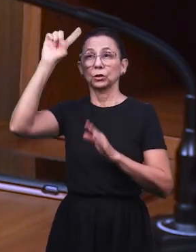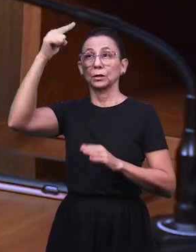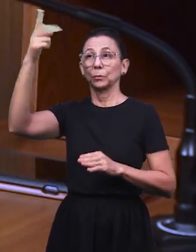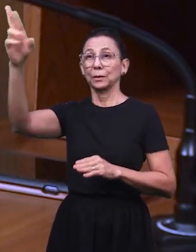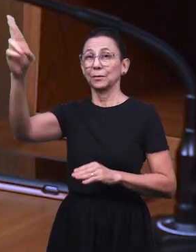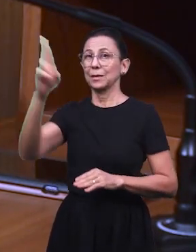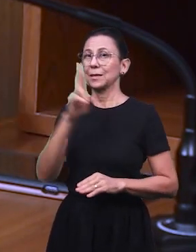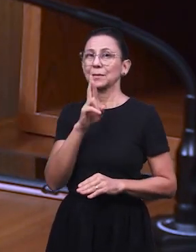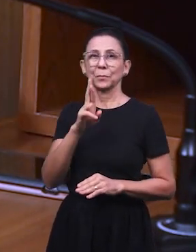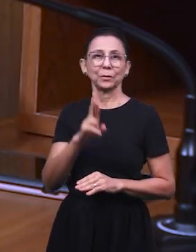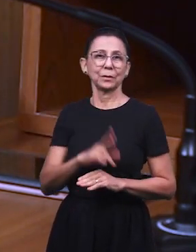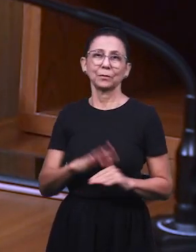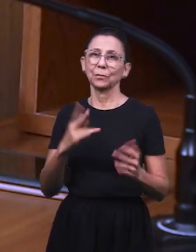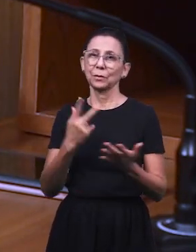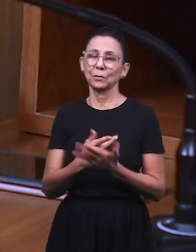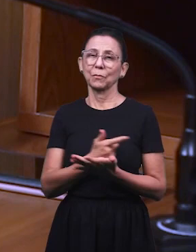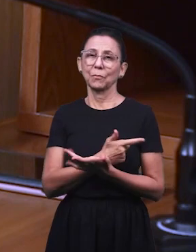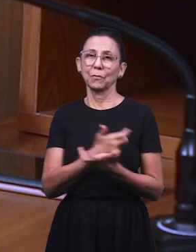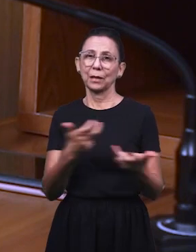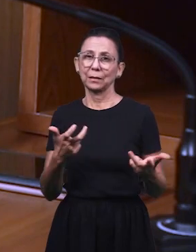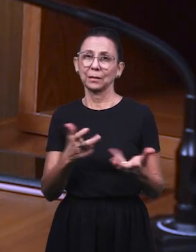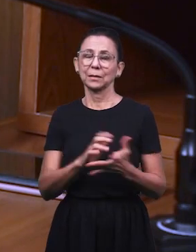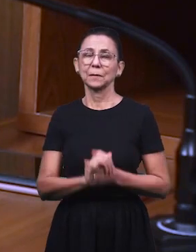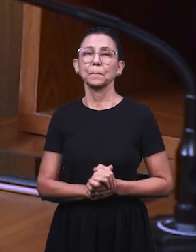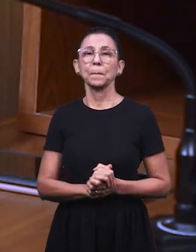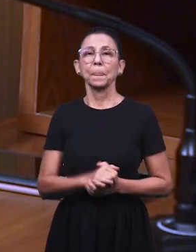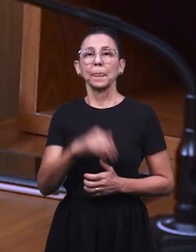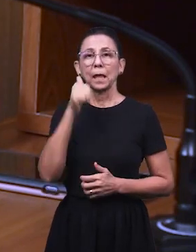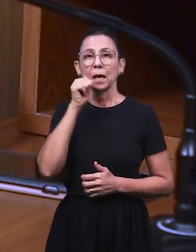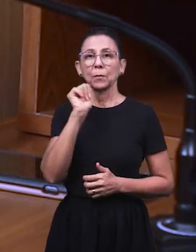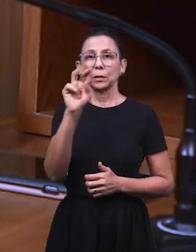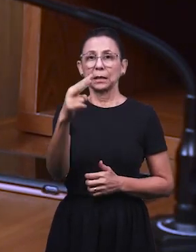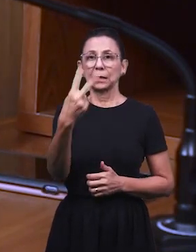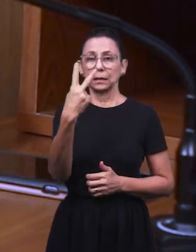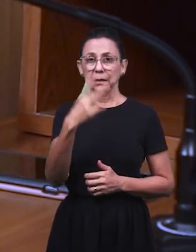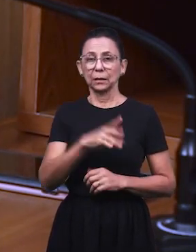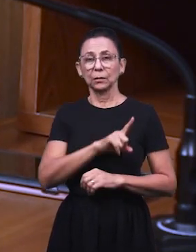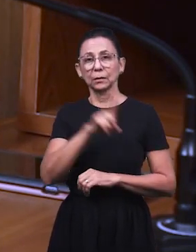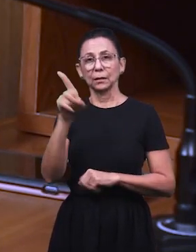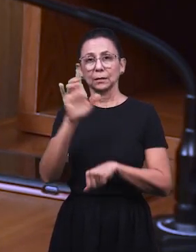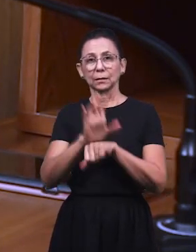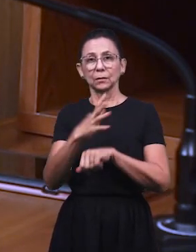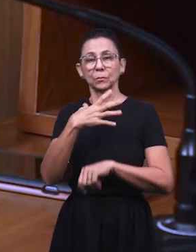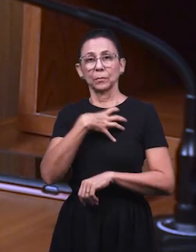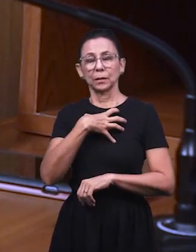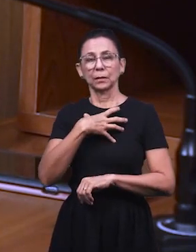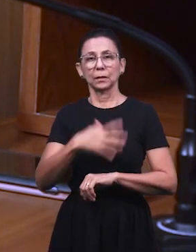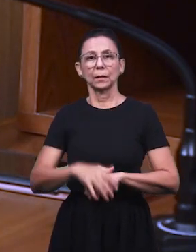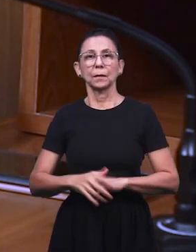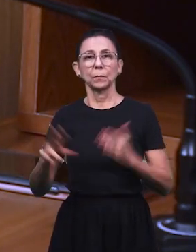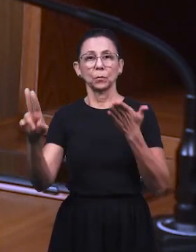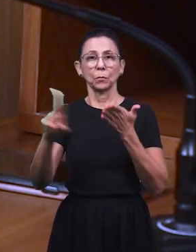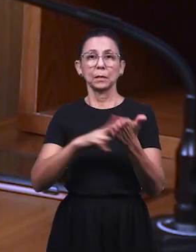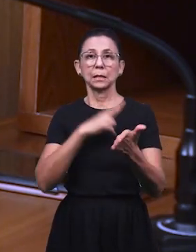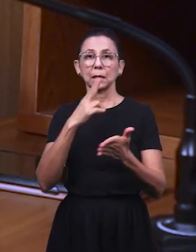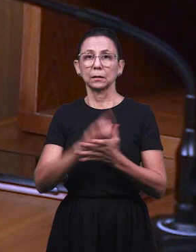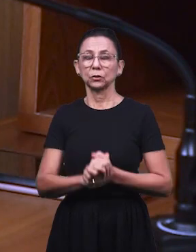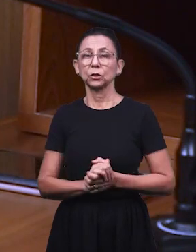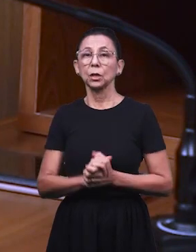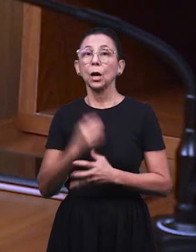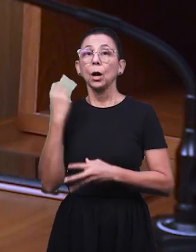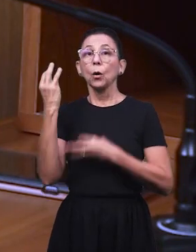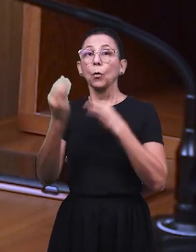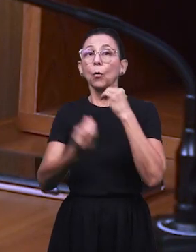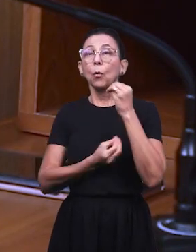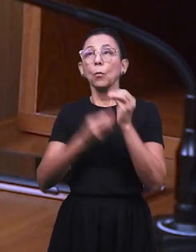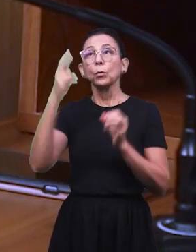resposta, e isso aconteceu diversas vezes. E a irmã que assistiu, ela é até da Bahia. Ela mandou a mensagem dizendo o seguinte: como que o Senhor